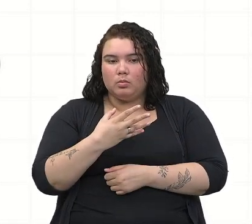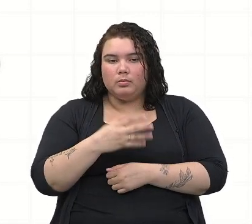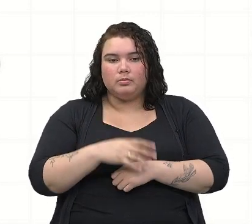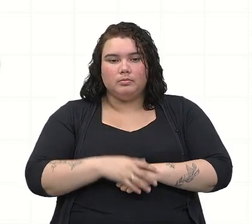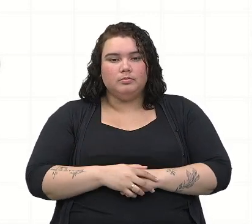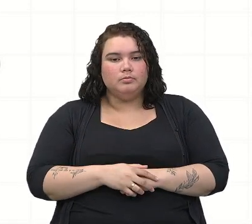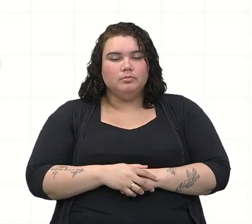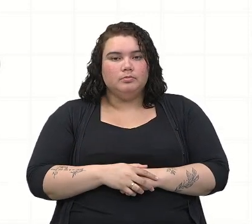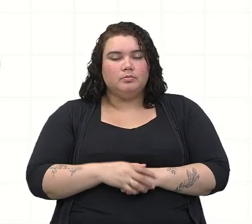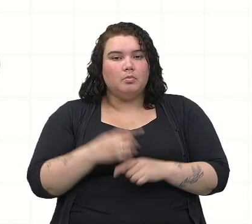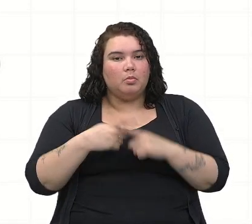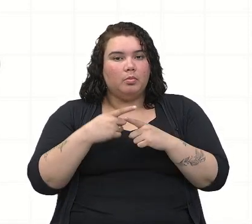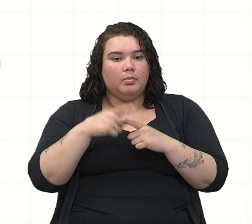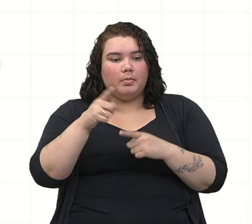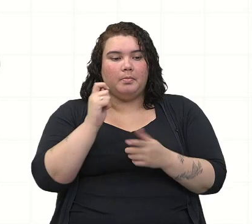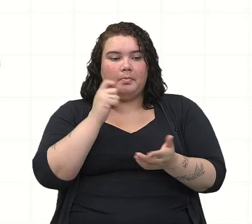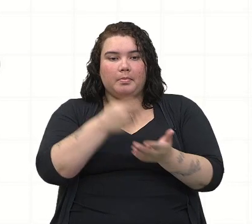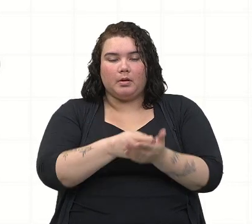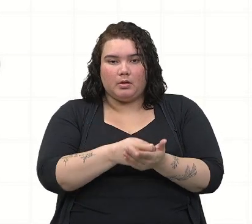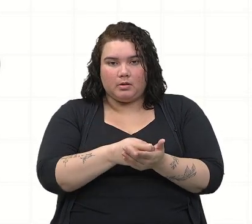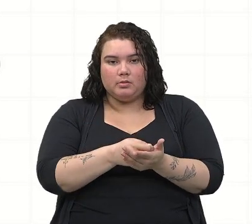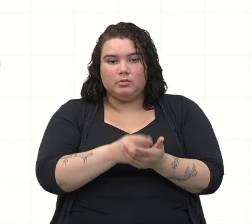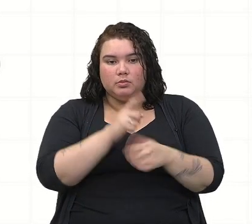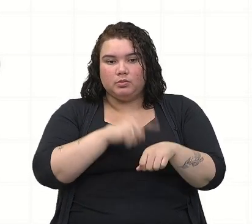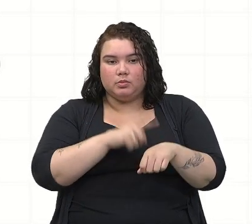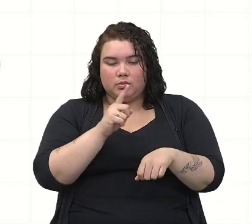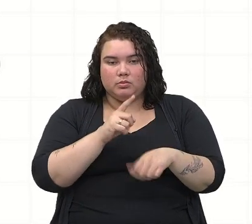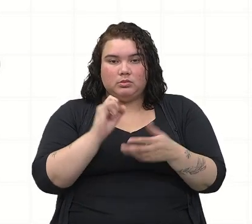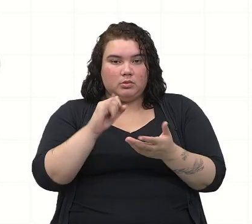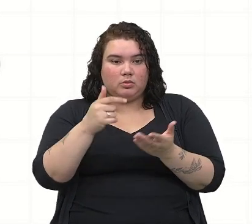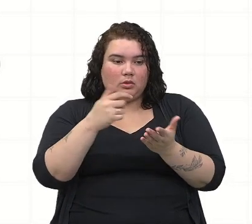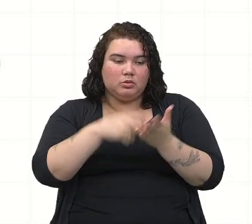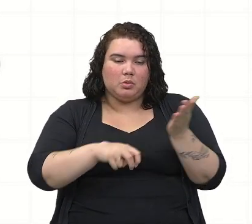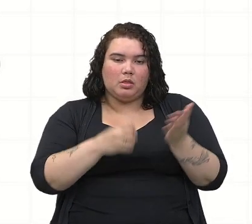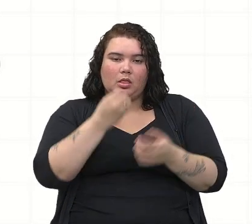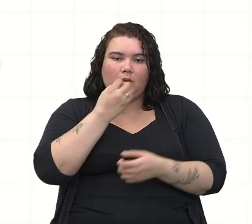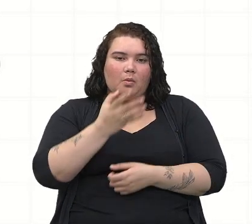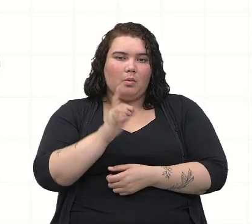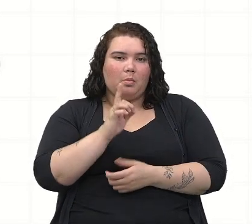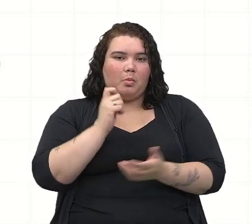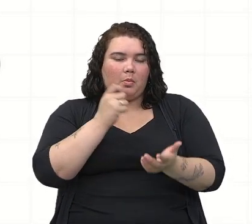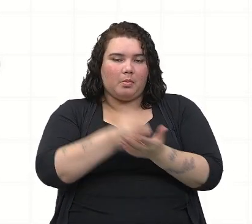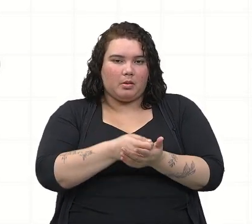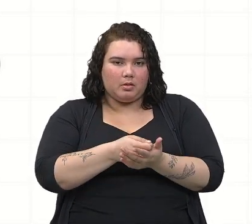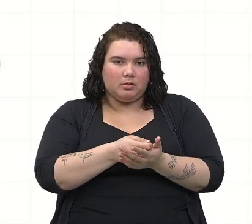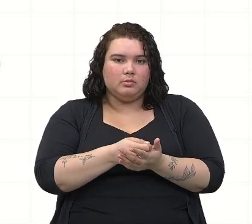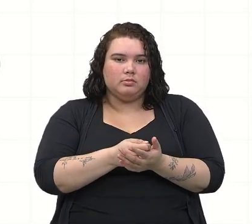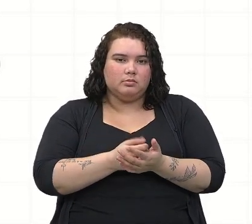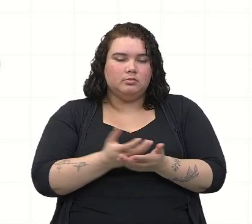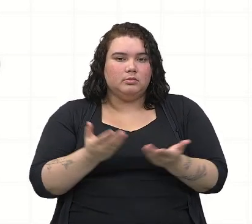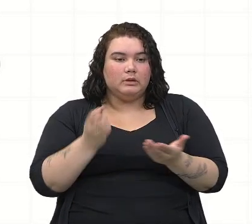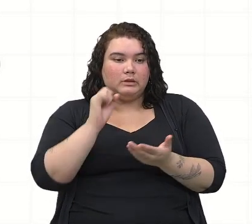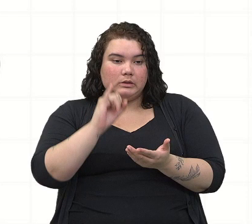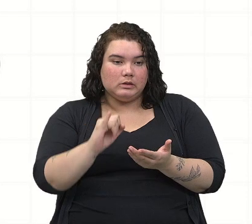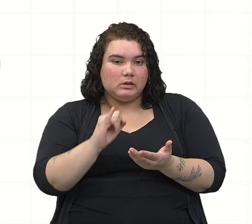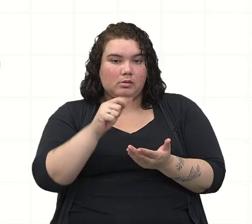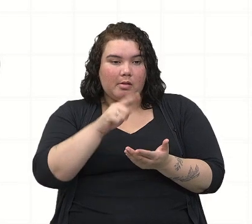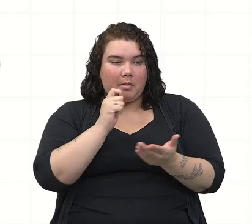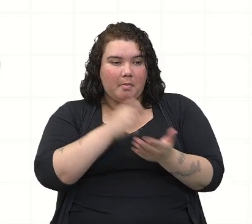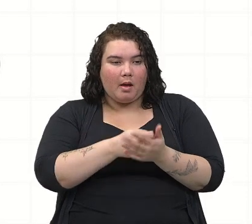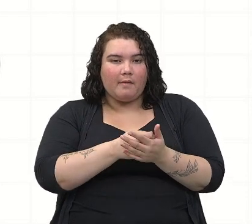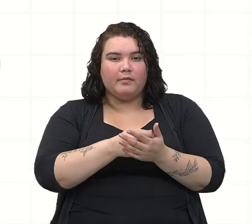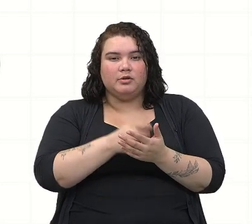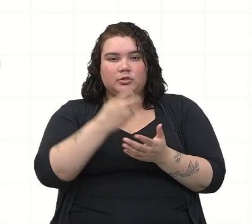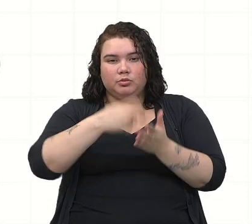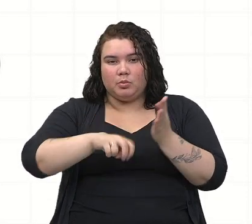Porque você vai estar dando seu dinheiro todo ali à vista. Senão vale a pena, né, no caso, se você tiver um crédito, parcelar, se caso não queiram te dar o